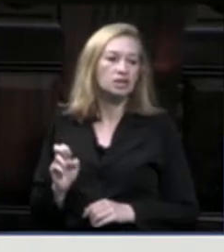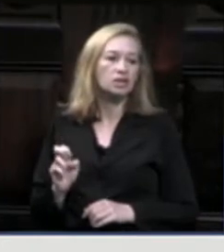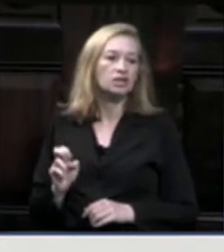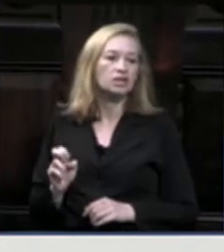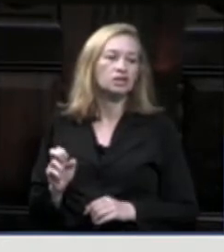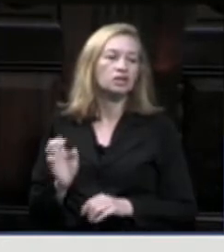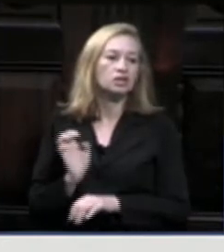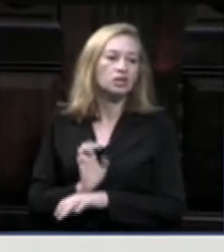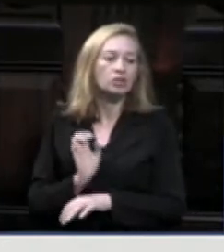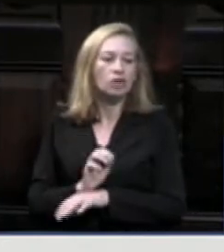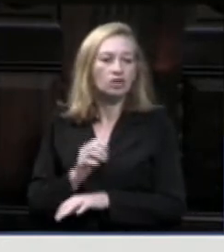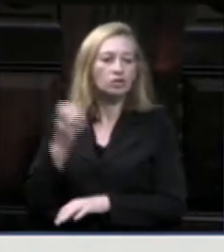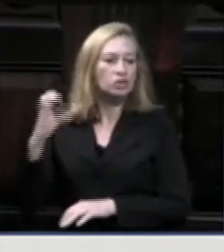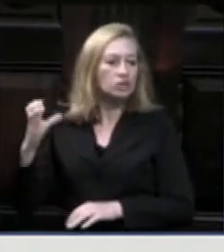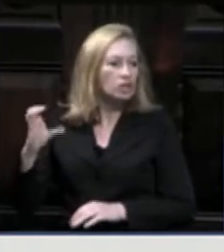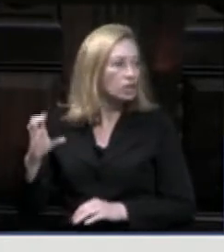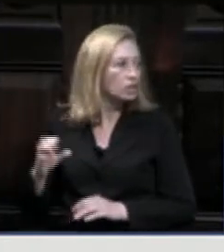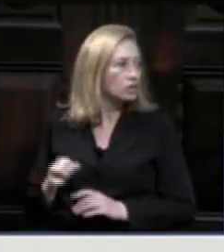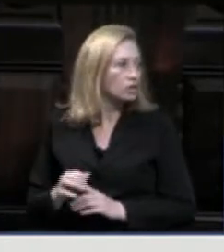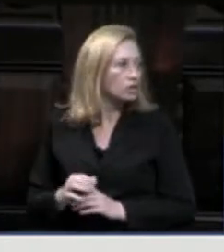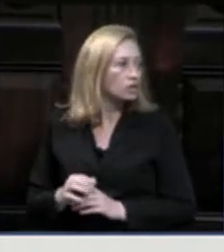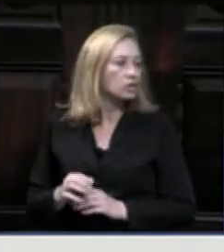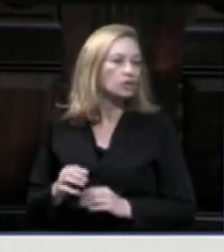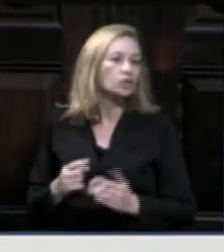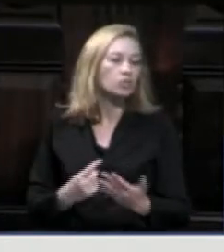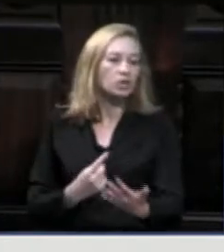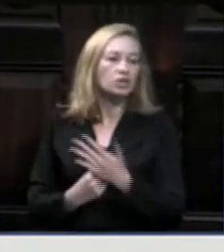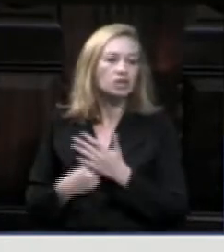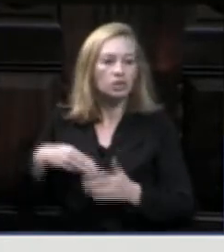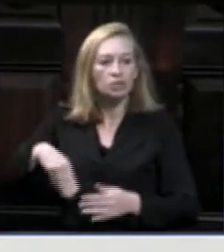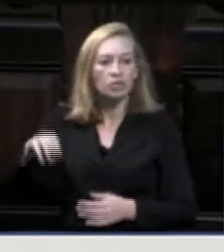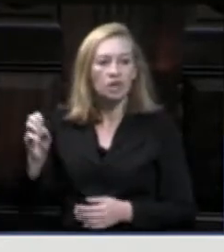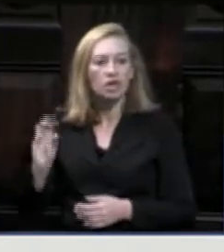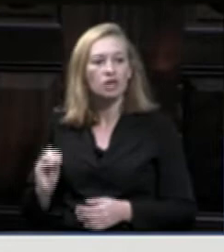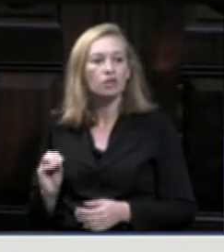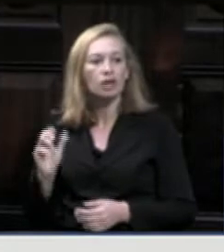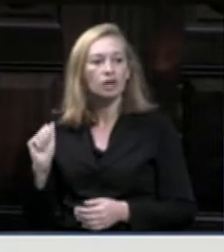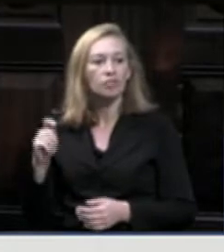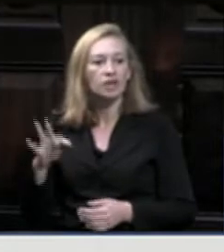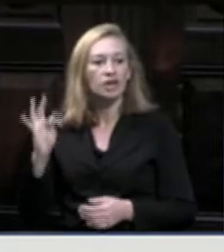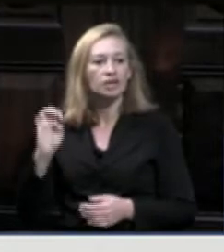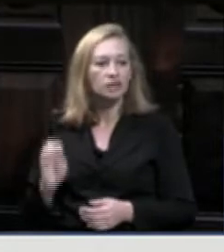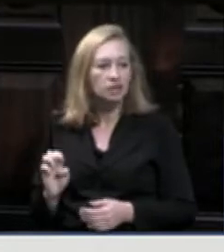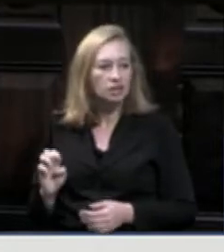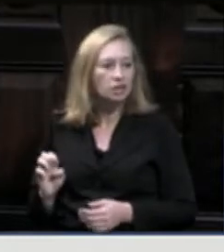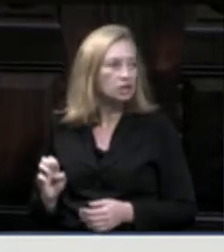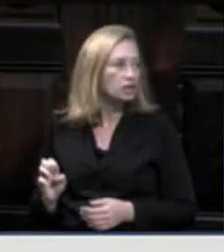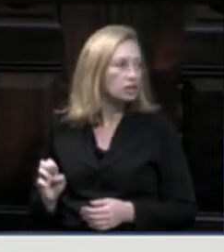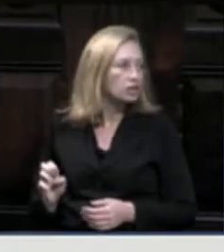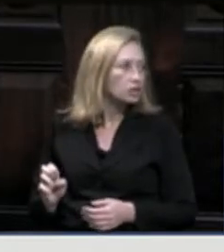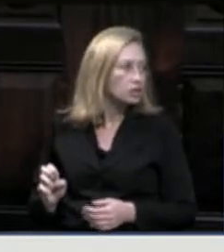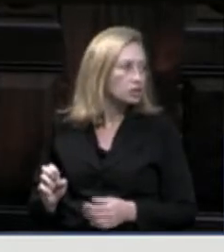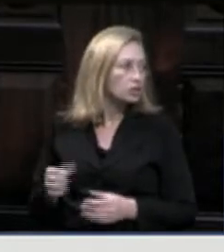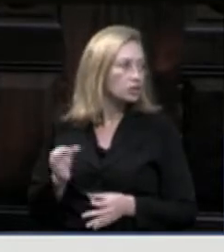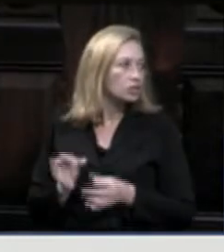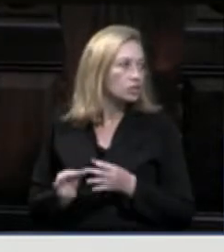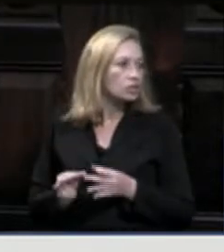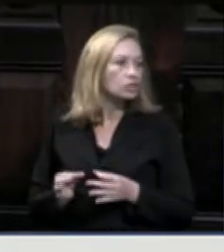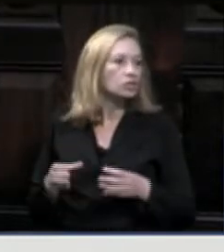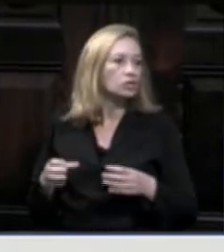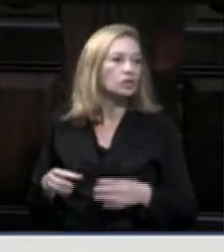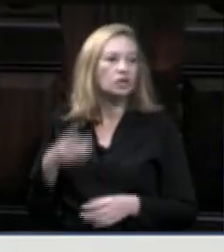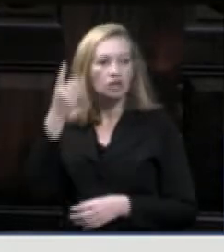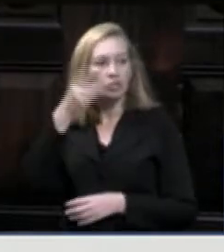comissões de Constituição, Justiça, Defesa do Meio Ambiente, Assuntos Municipais e Desenvolvimento Regional. Para emitir parecer pela Comissão de Constituição e Justiça, deputado Luiz